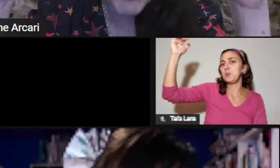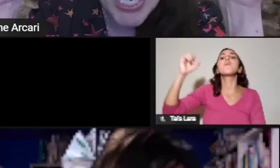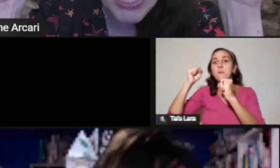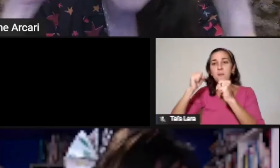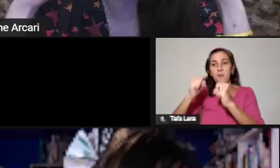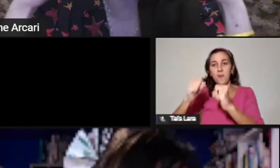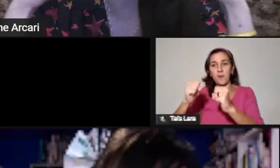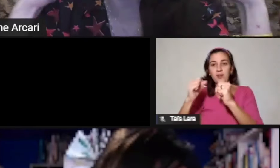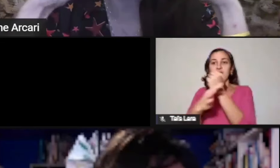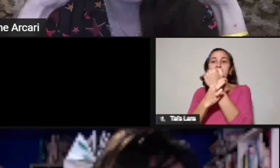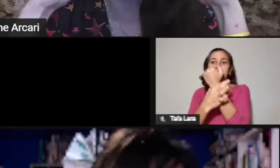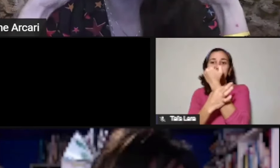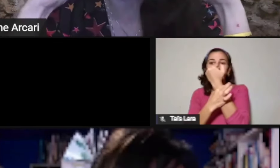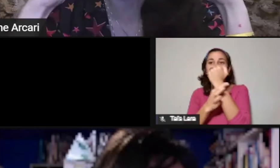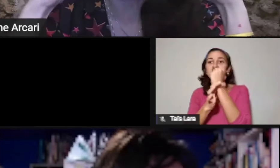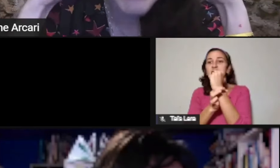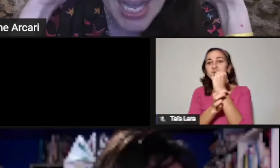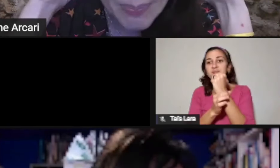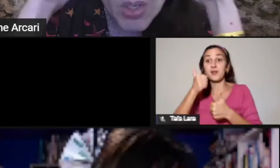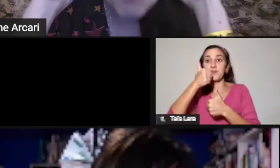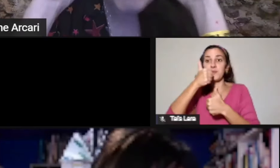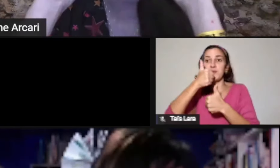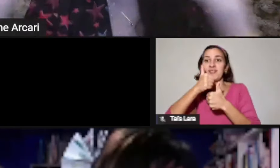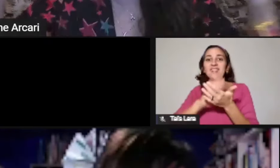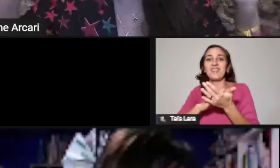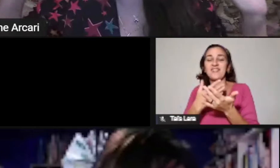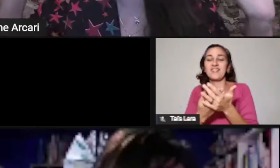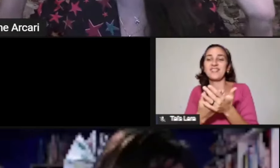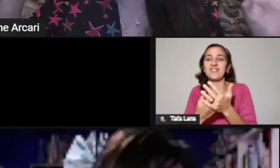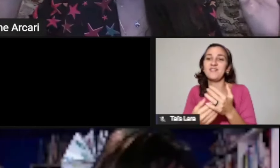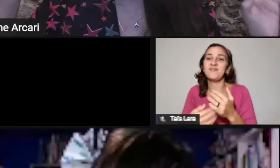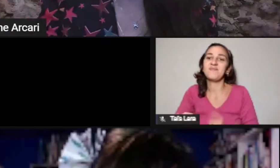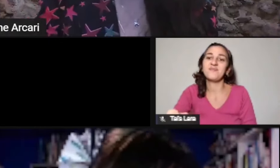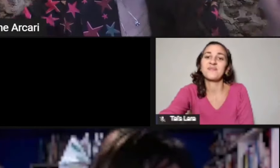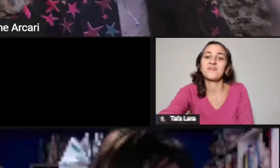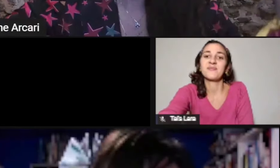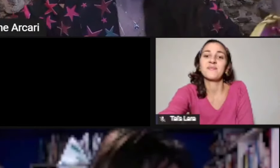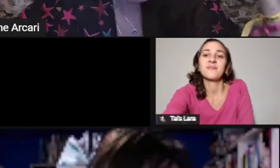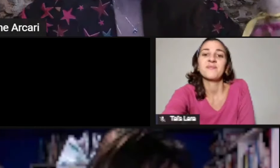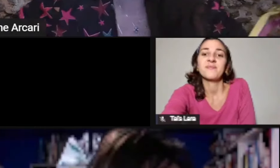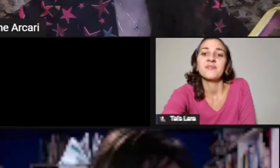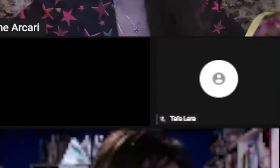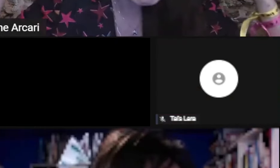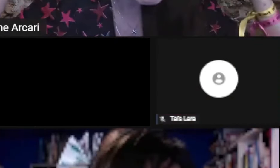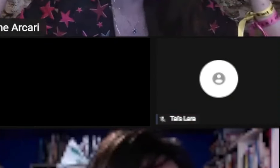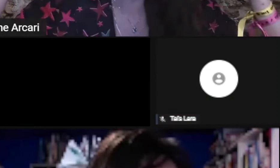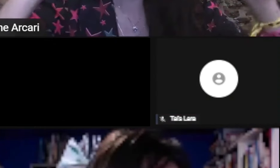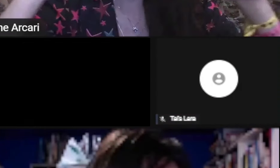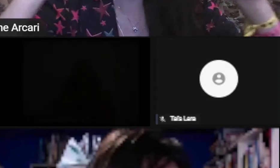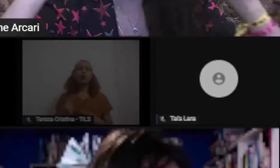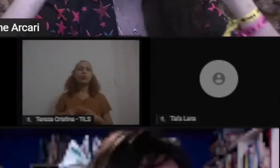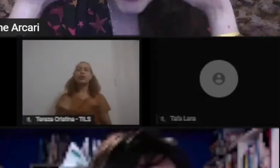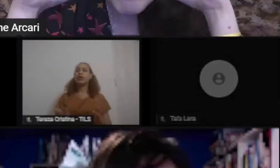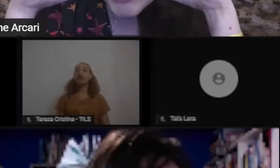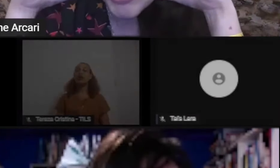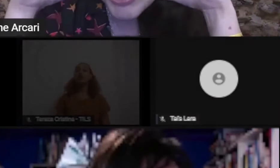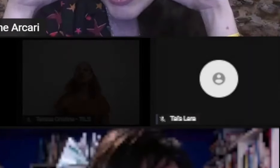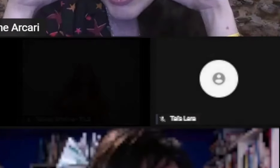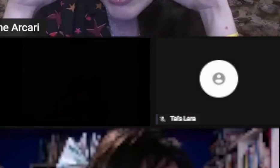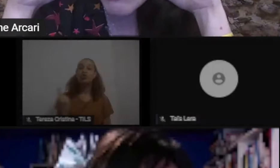conselho tutelar as crianças possam ir buscar. Por que no conselho tutelar, Carol? Porque nós, adultos, a gente prestou um